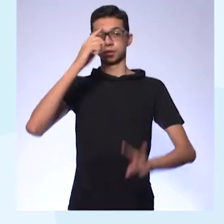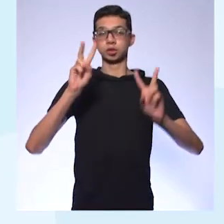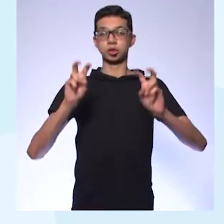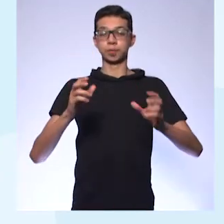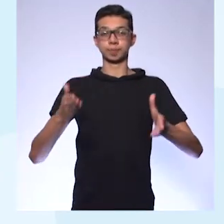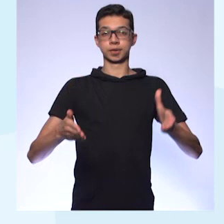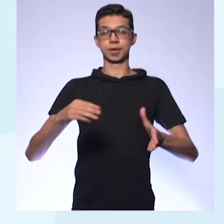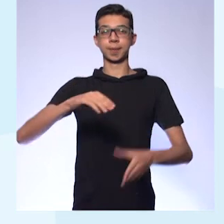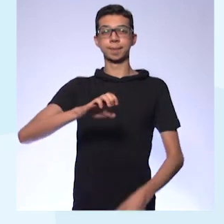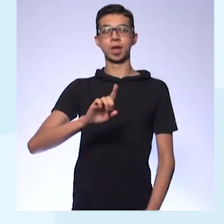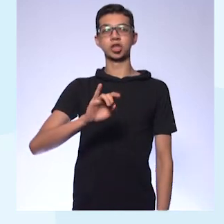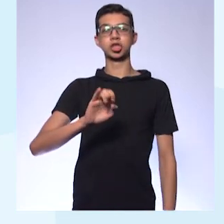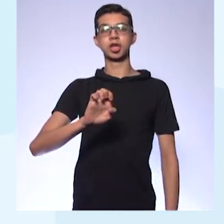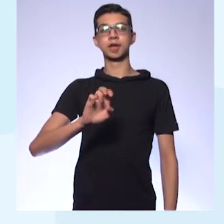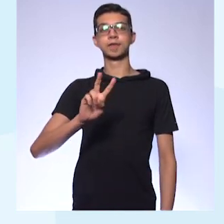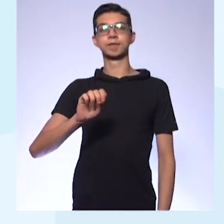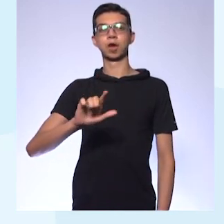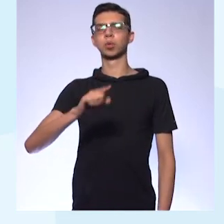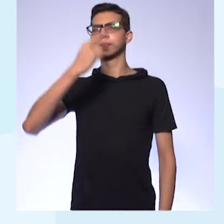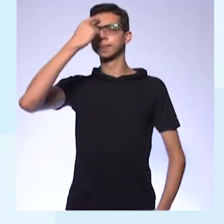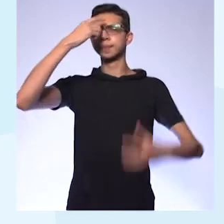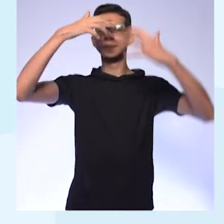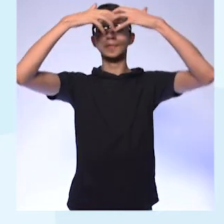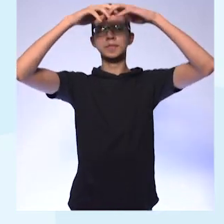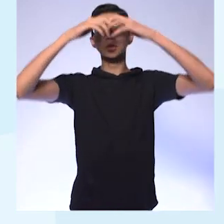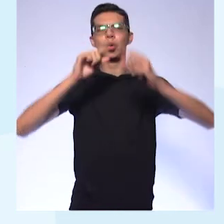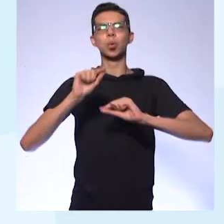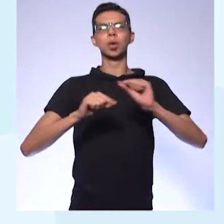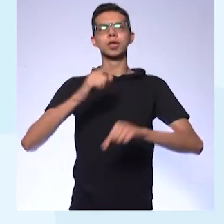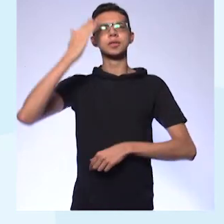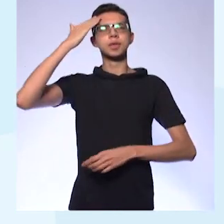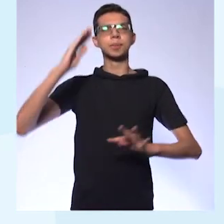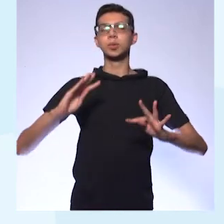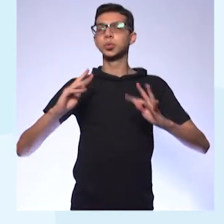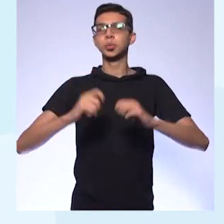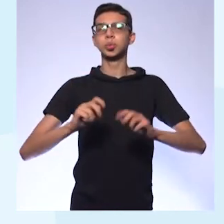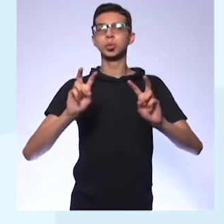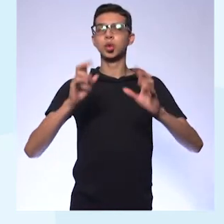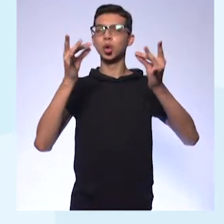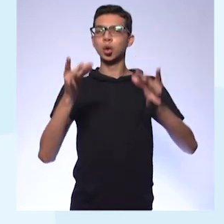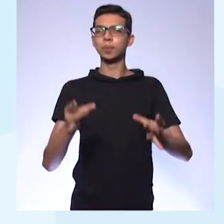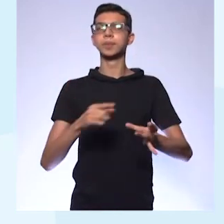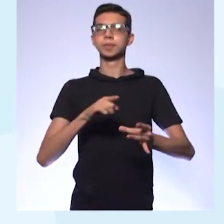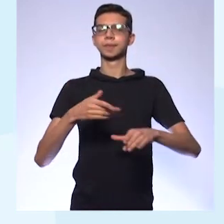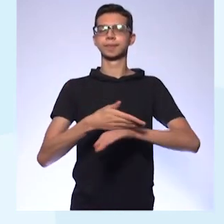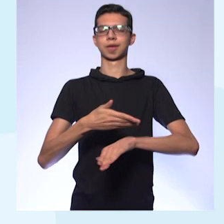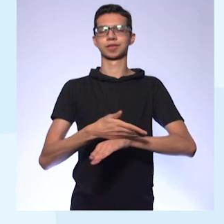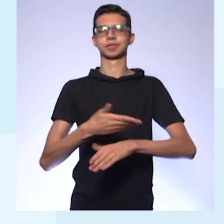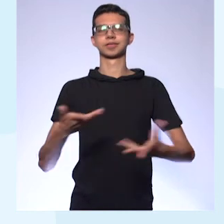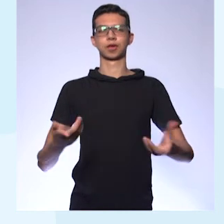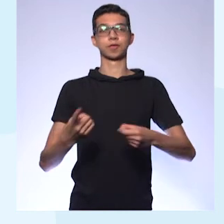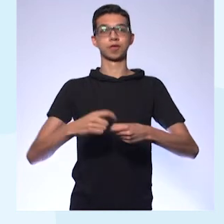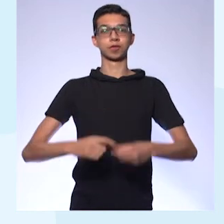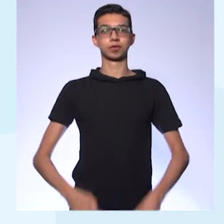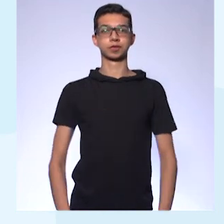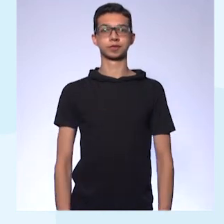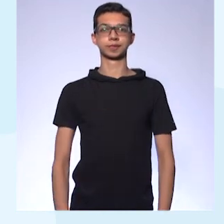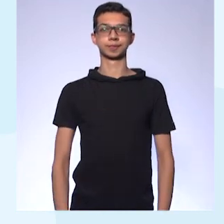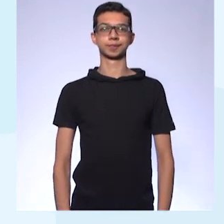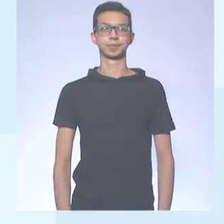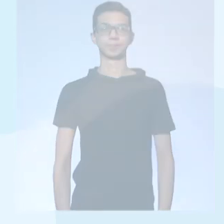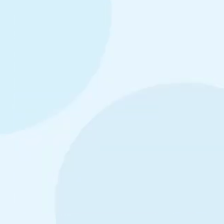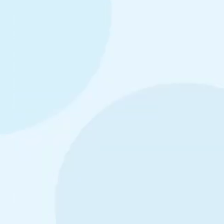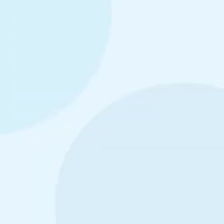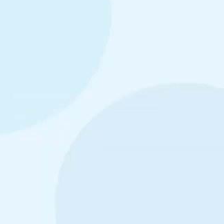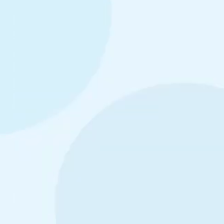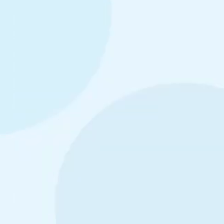medieval, o que vem à sua cabeça? O que você sabe? Tudo sobre o período medieval. Participe conosco e já voltamos.